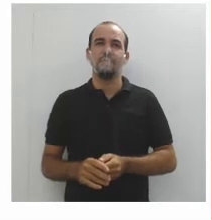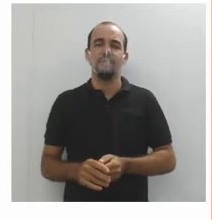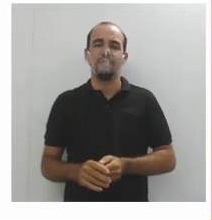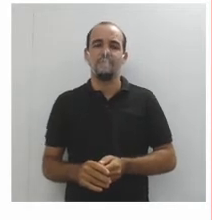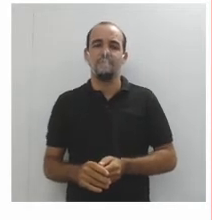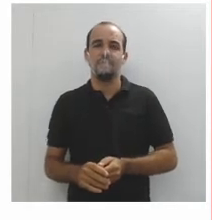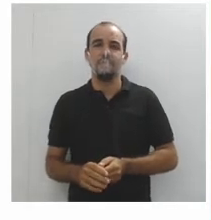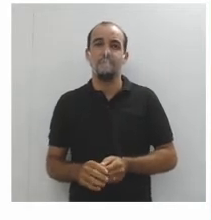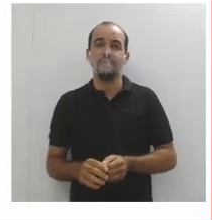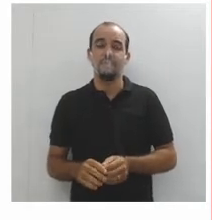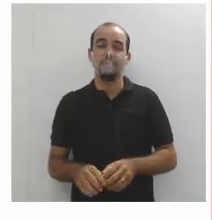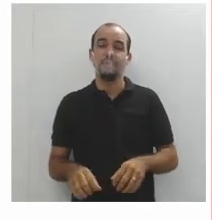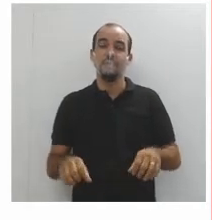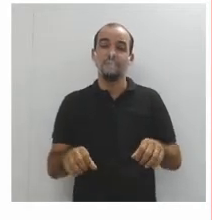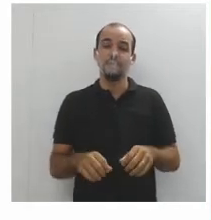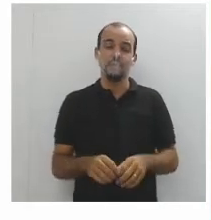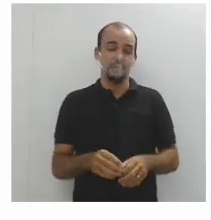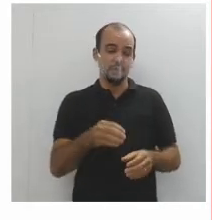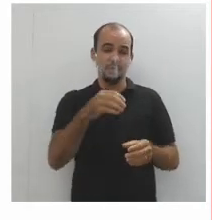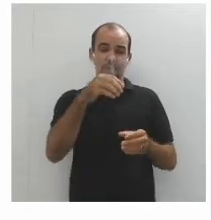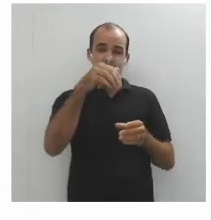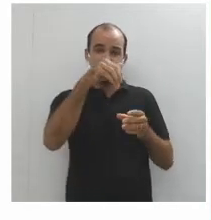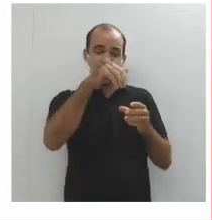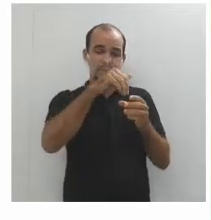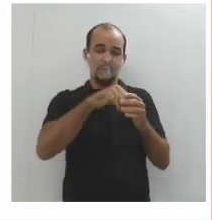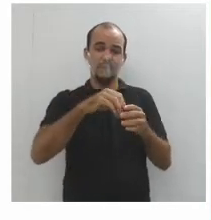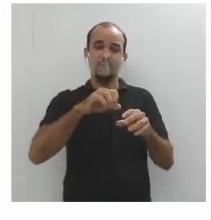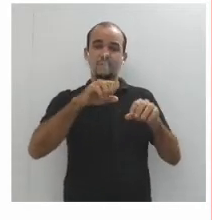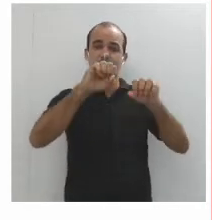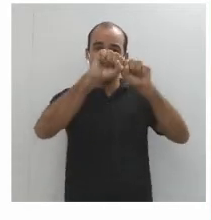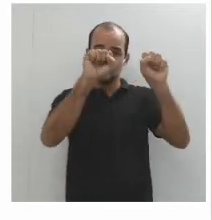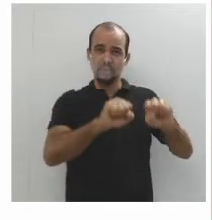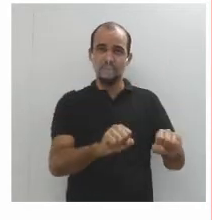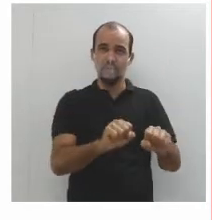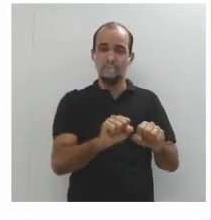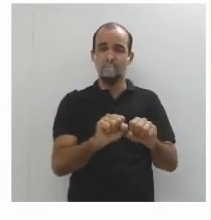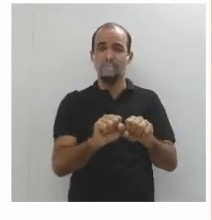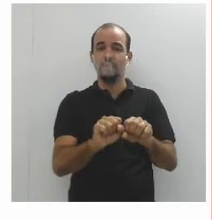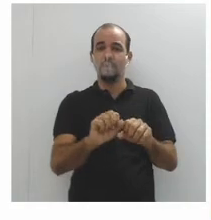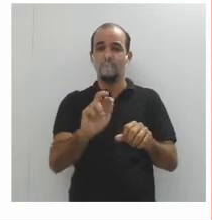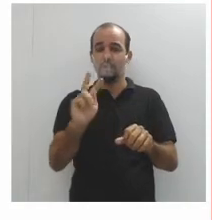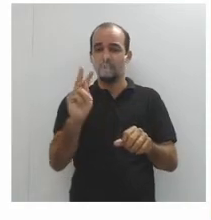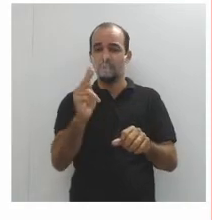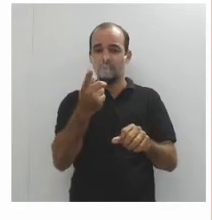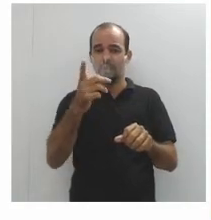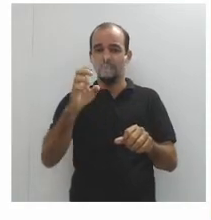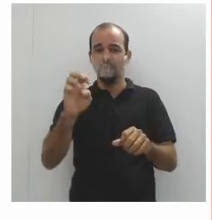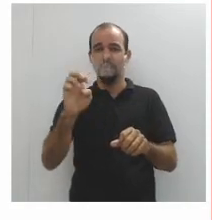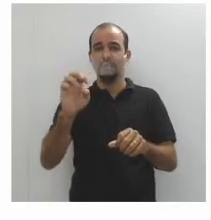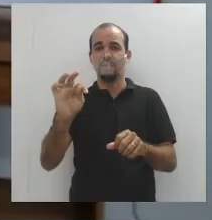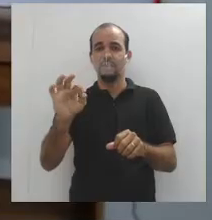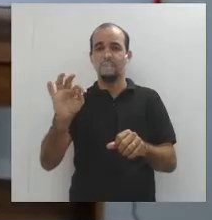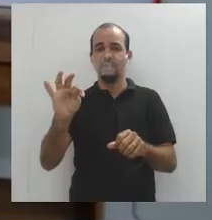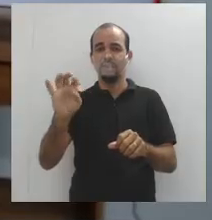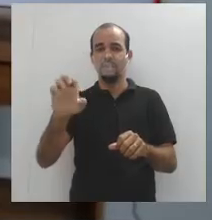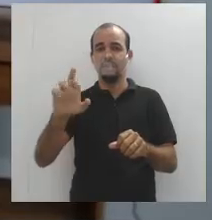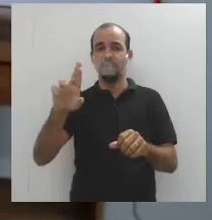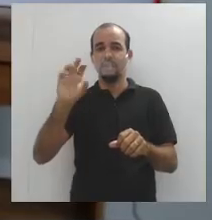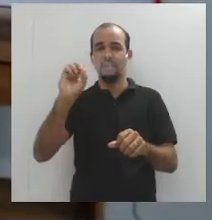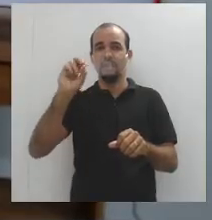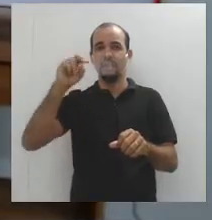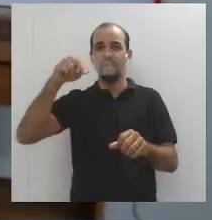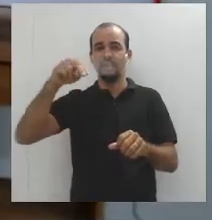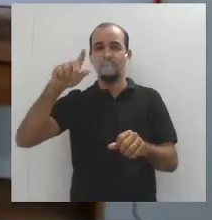Em um sistema heterogêneo, nós temos porções homogêneas. Vem aqui comigo,